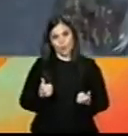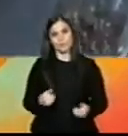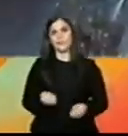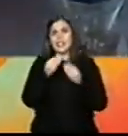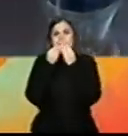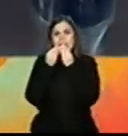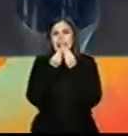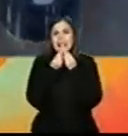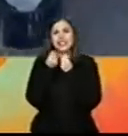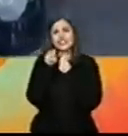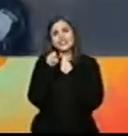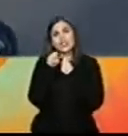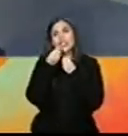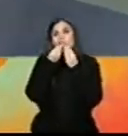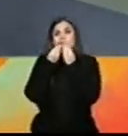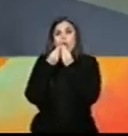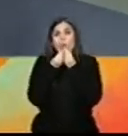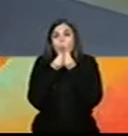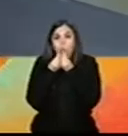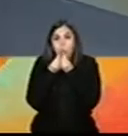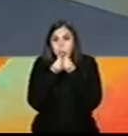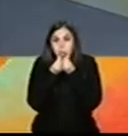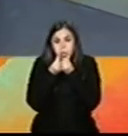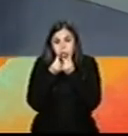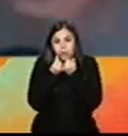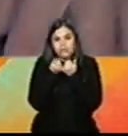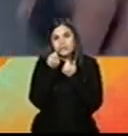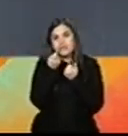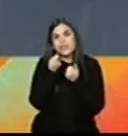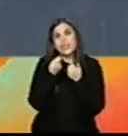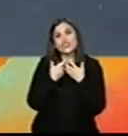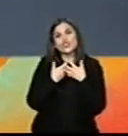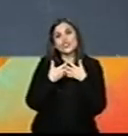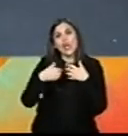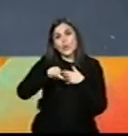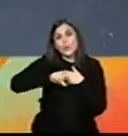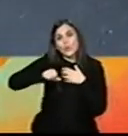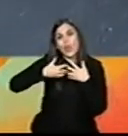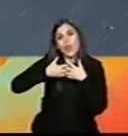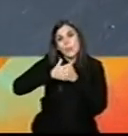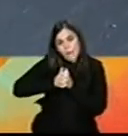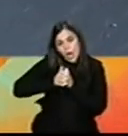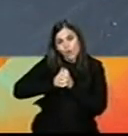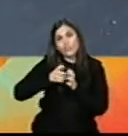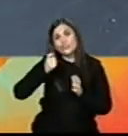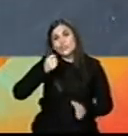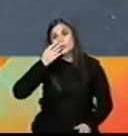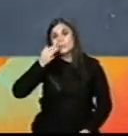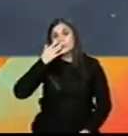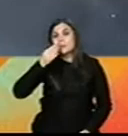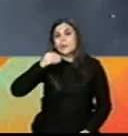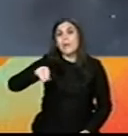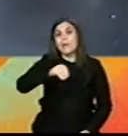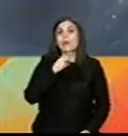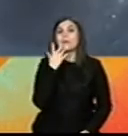com um bocadinho de... Um limão. Tal limão que tínhamos dado na receita. Um bocadinho de pimenta. Cá está, então. A